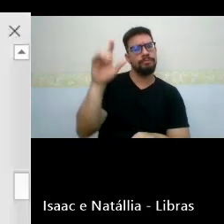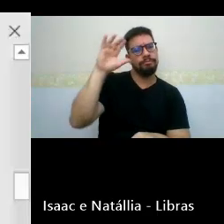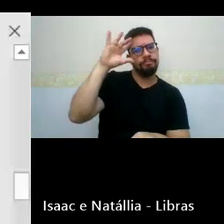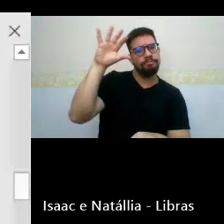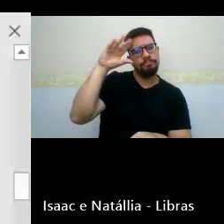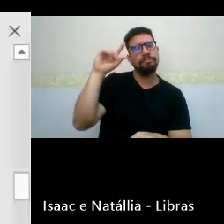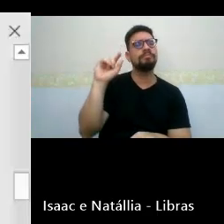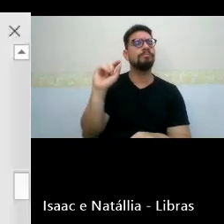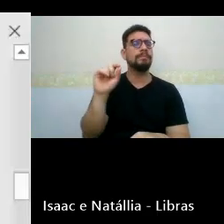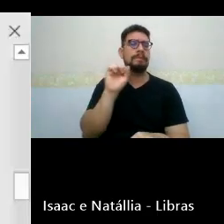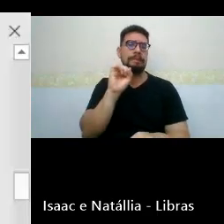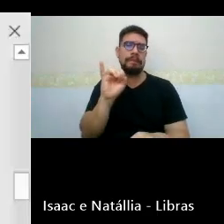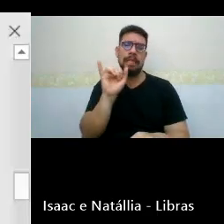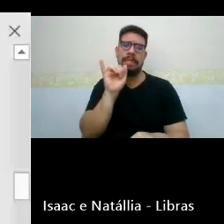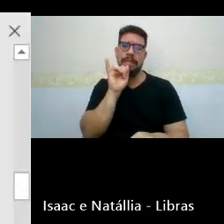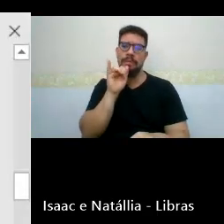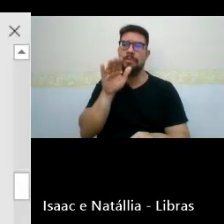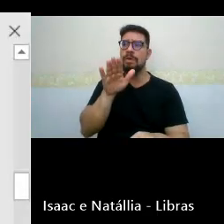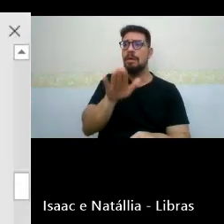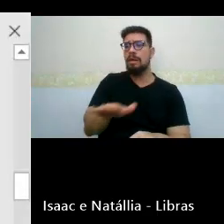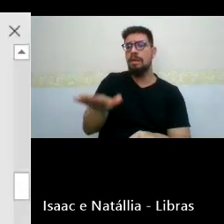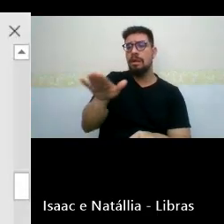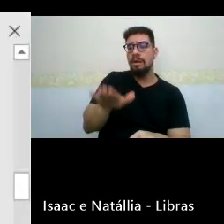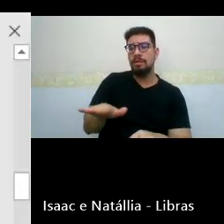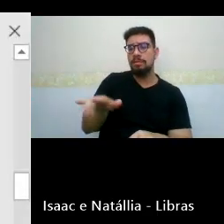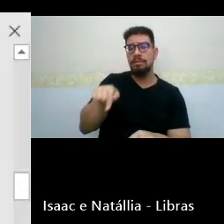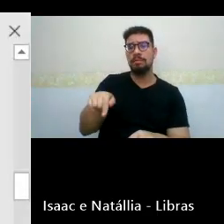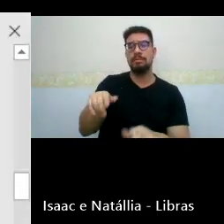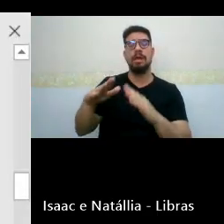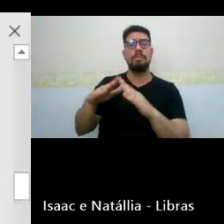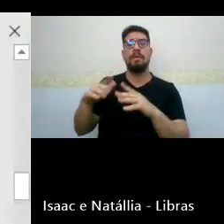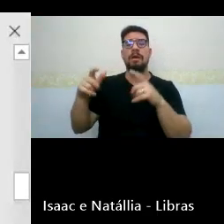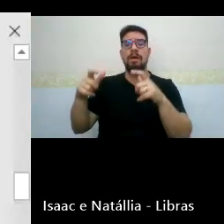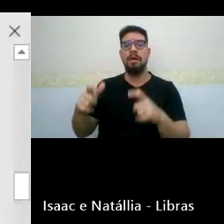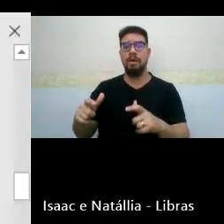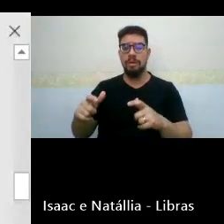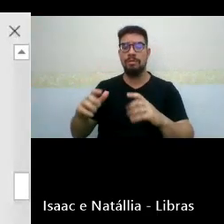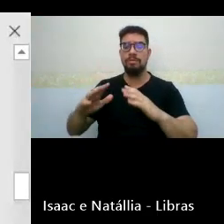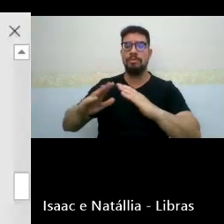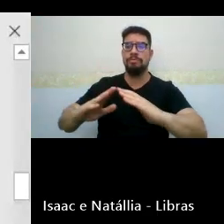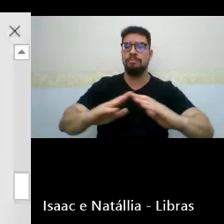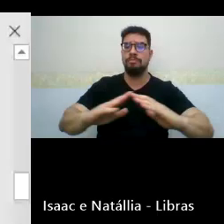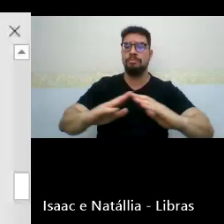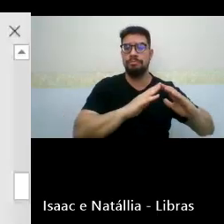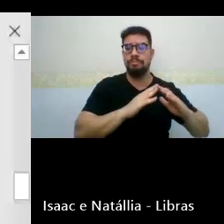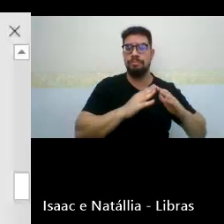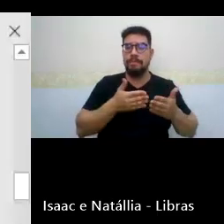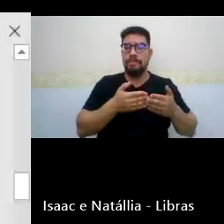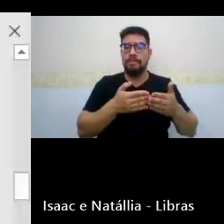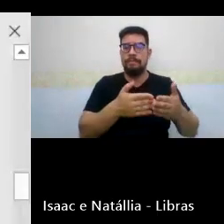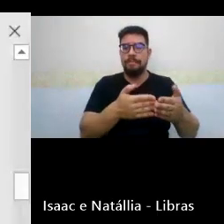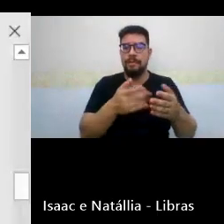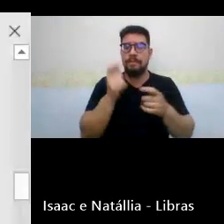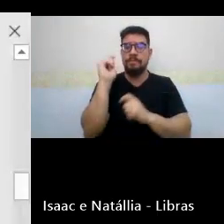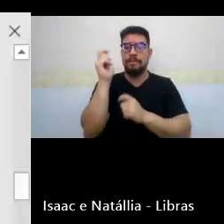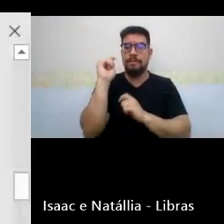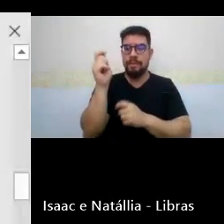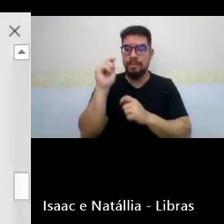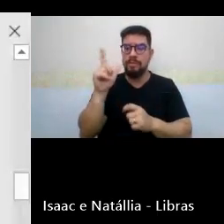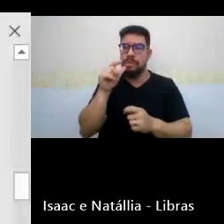Uma criança que more numa aldeia de pescadores. Essa criança, ela vai